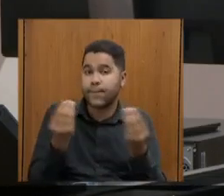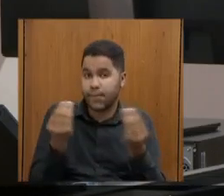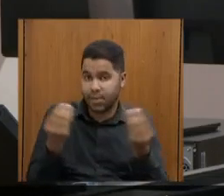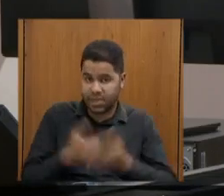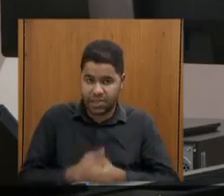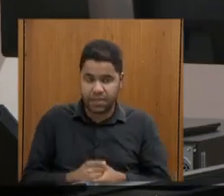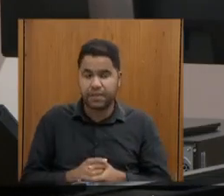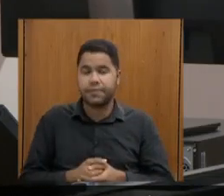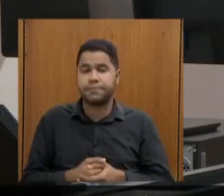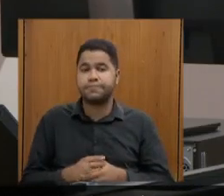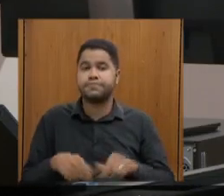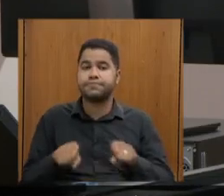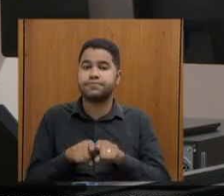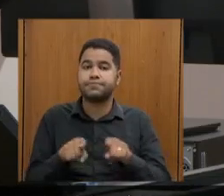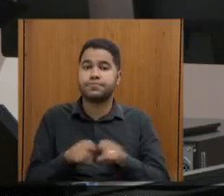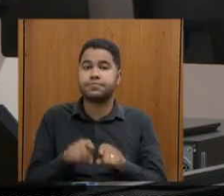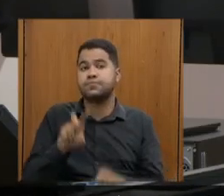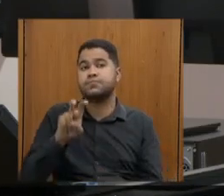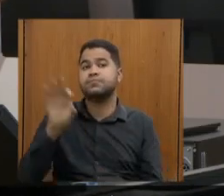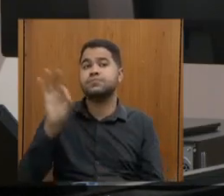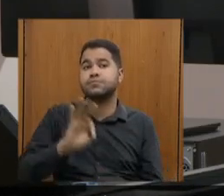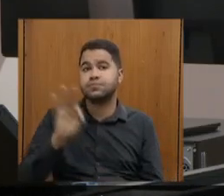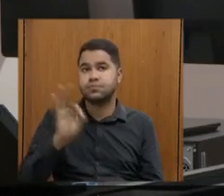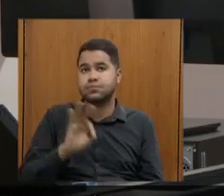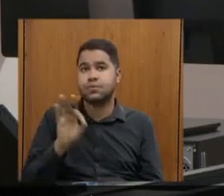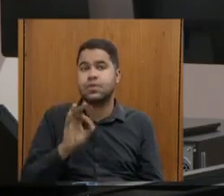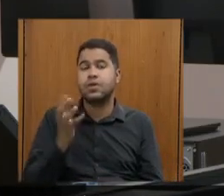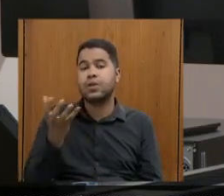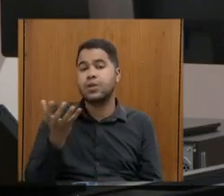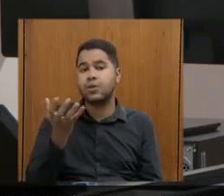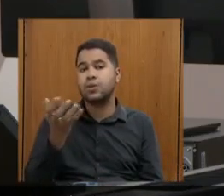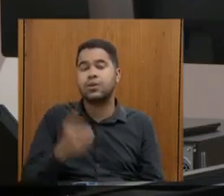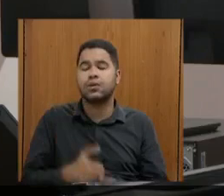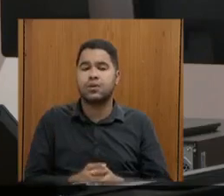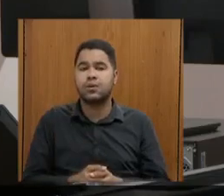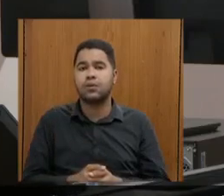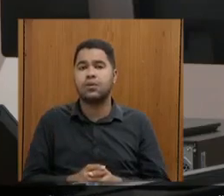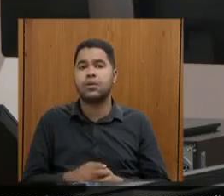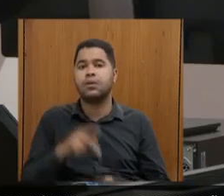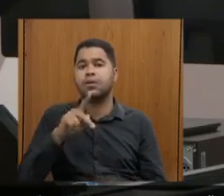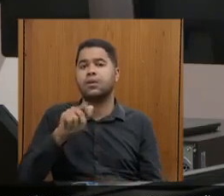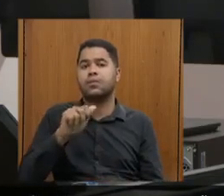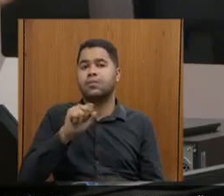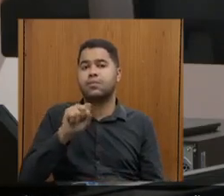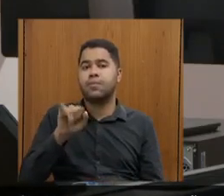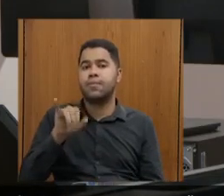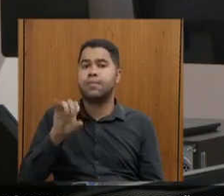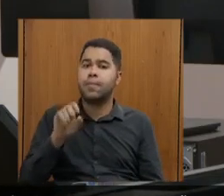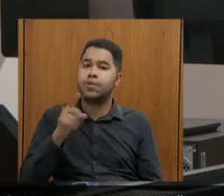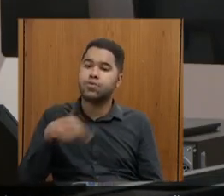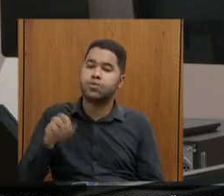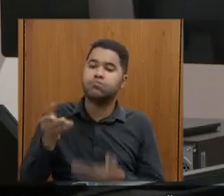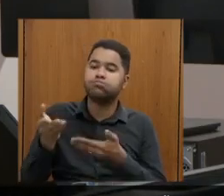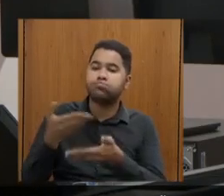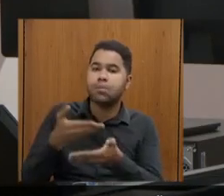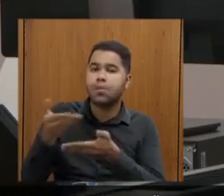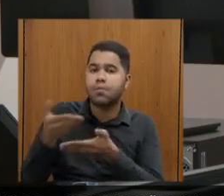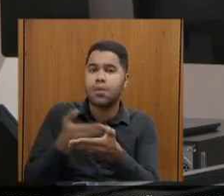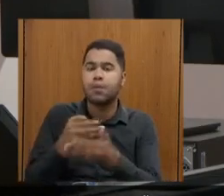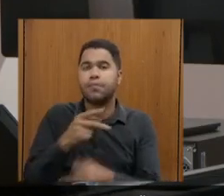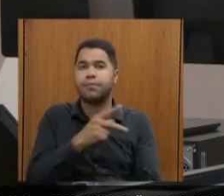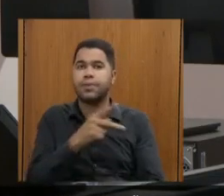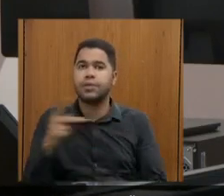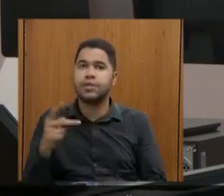e na questão de cinco porcento eu gostaria passaram que você Trocasse de ideia com nosso Presidente